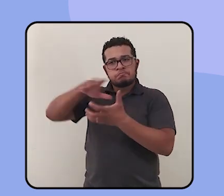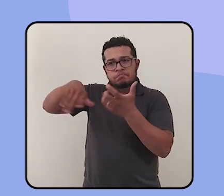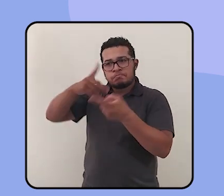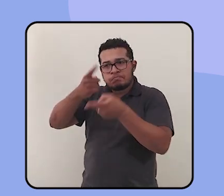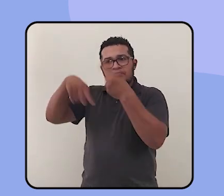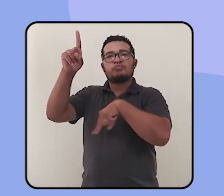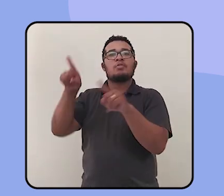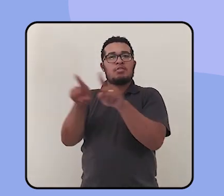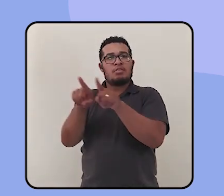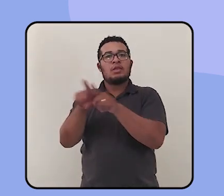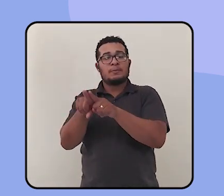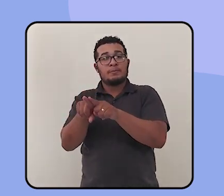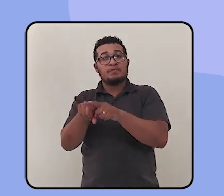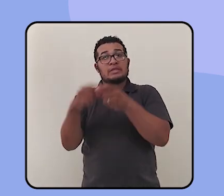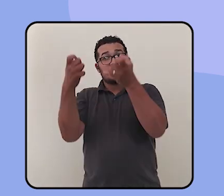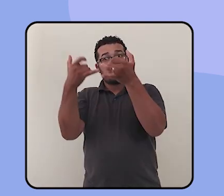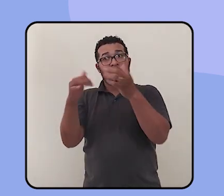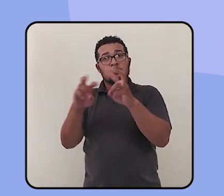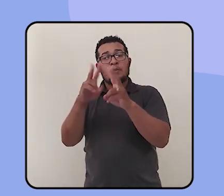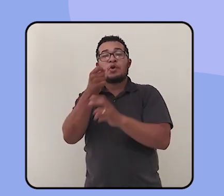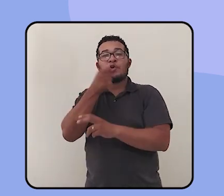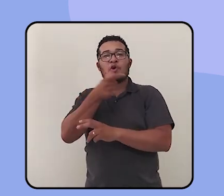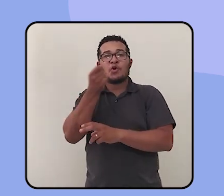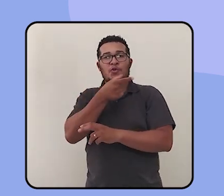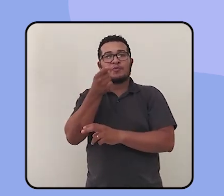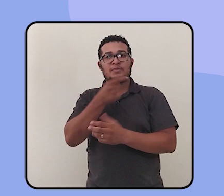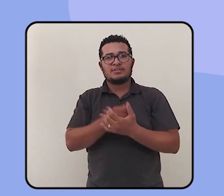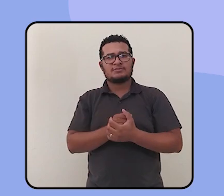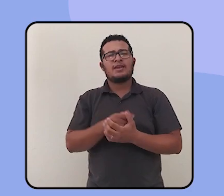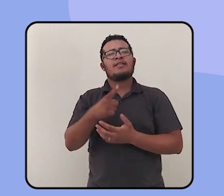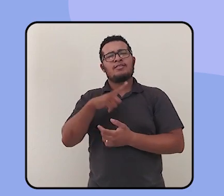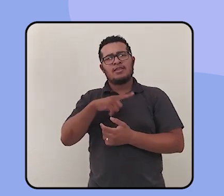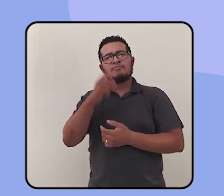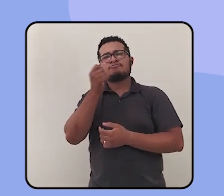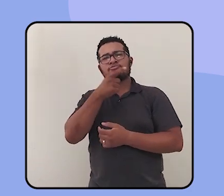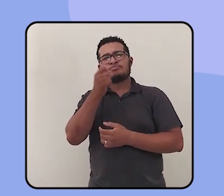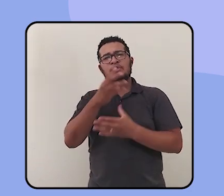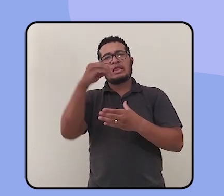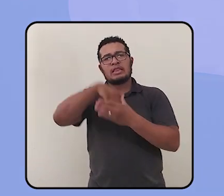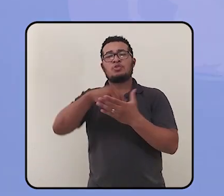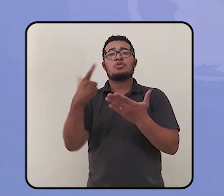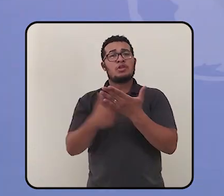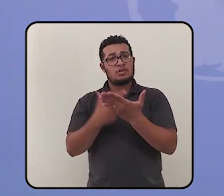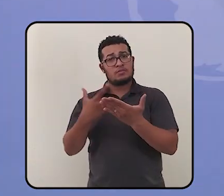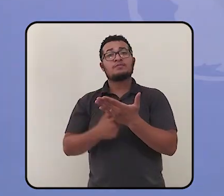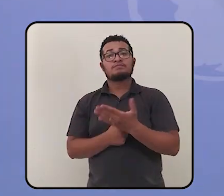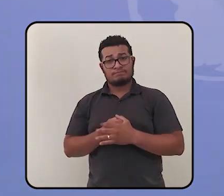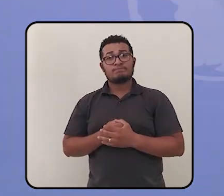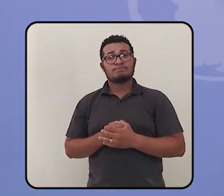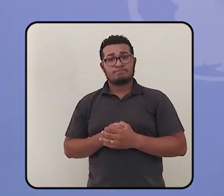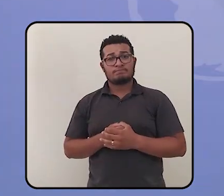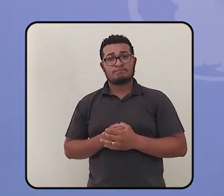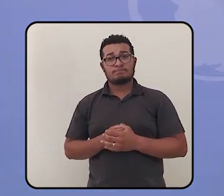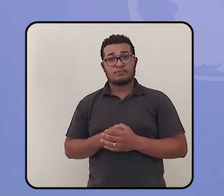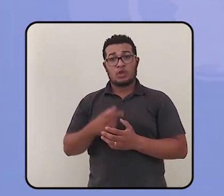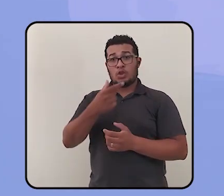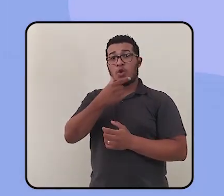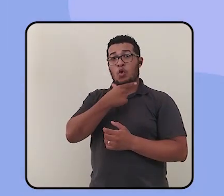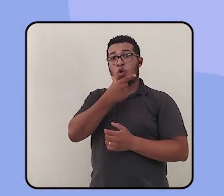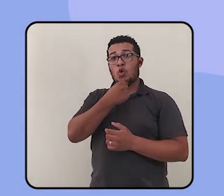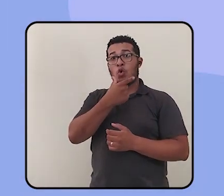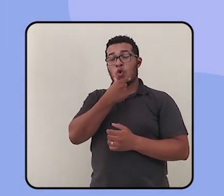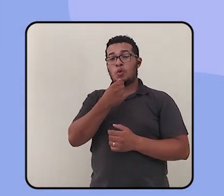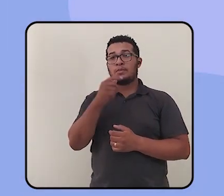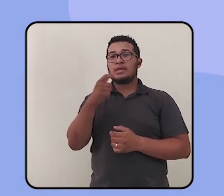fantástico esse livro eu lembro que também fala um pouco sobre a comédia sobre tem muito bom nesse livro também por incrível que pareça temos também o